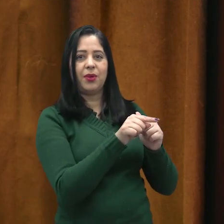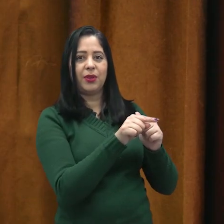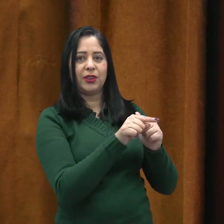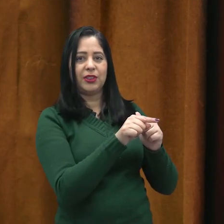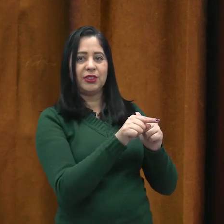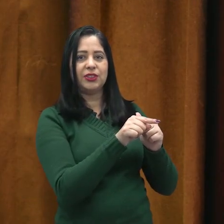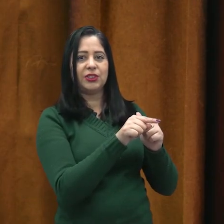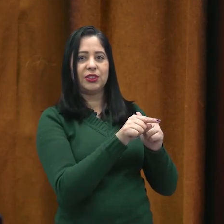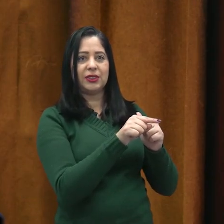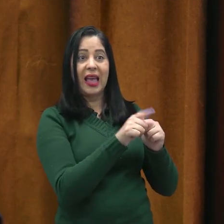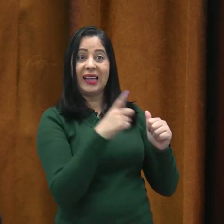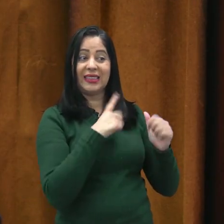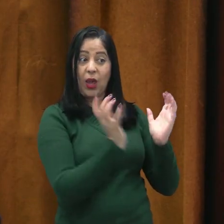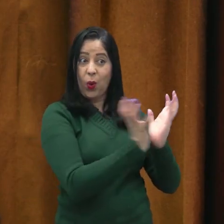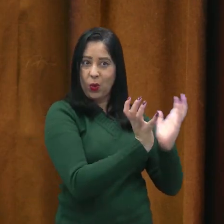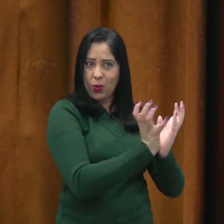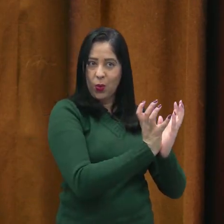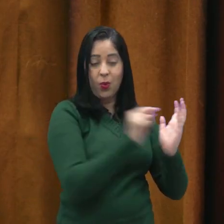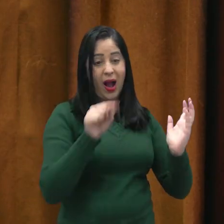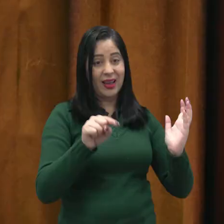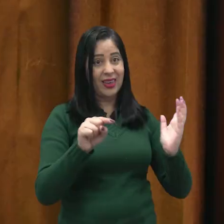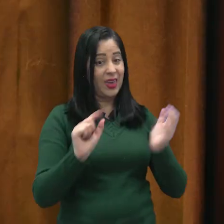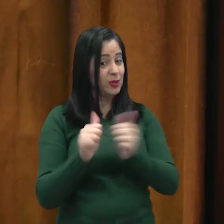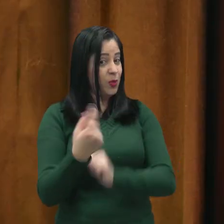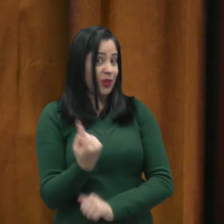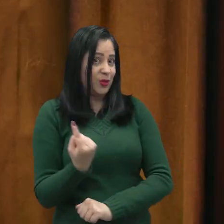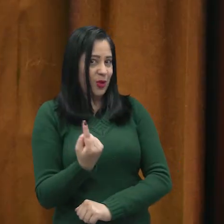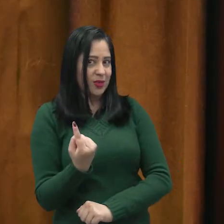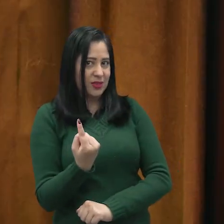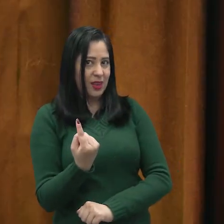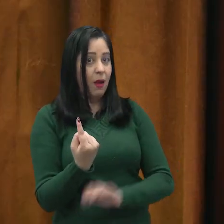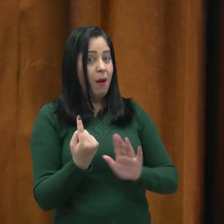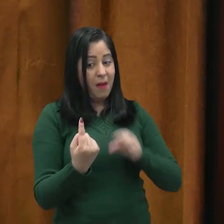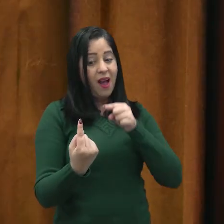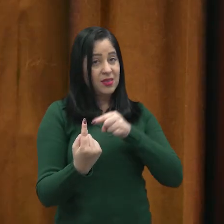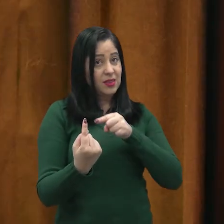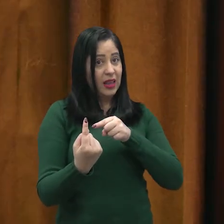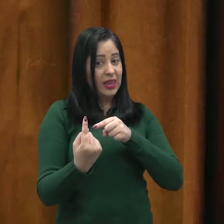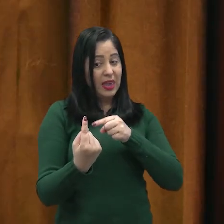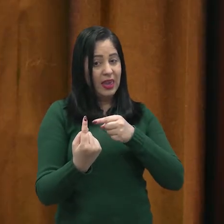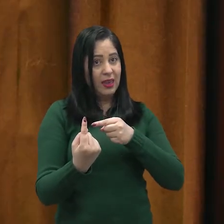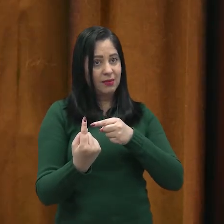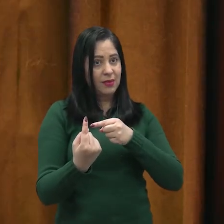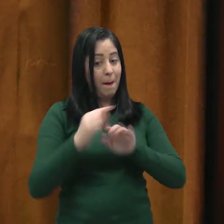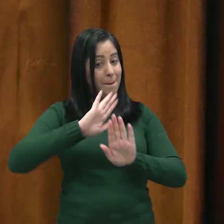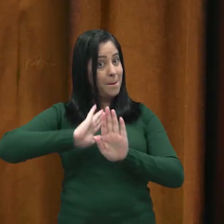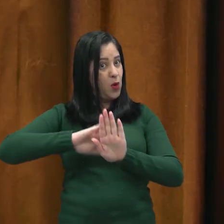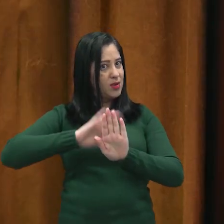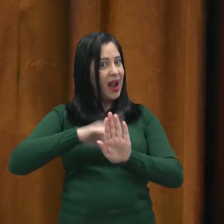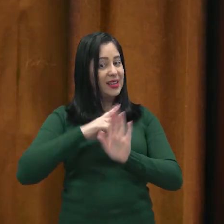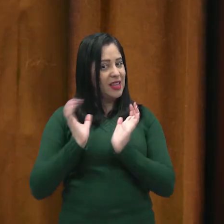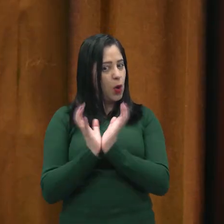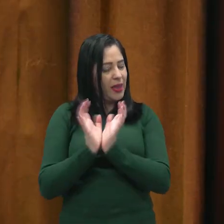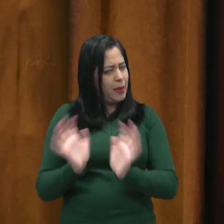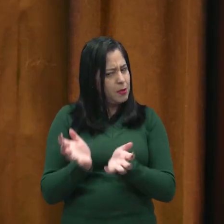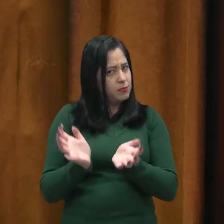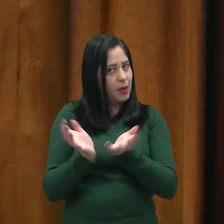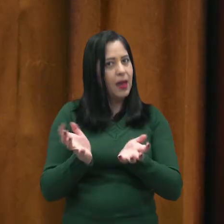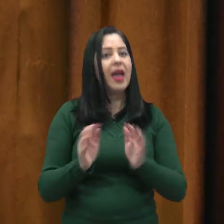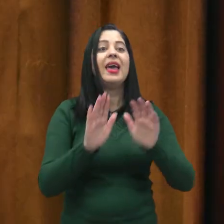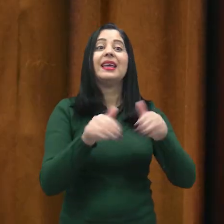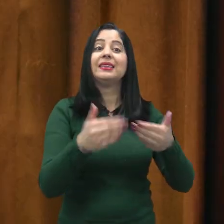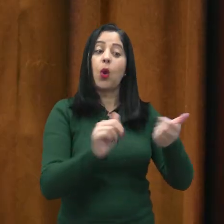você compete por equipe e outro individual. Mas o individual, mesmo assim, tem uma equipe por trás. Então você aprende a